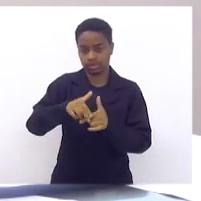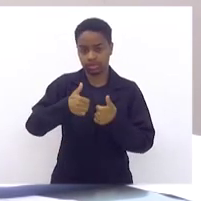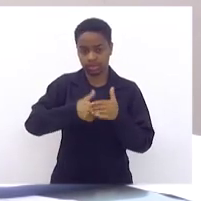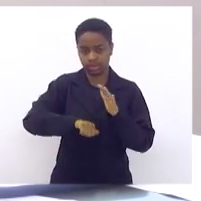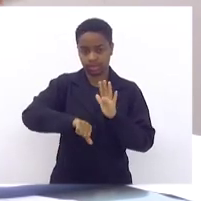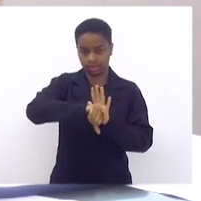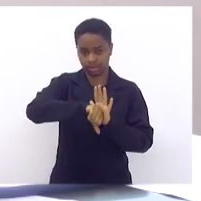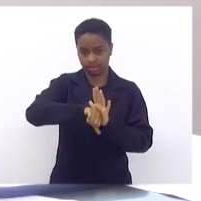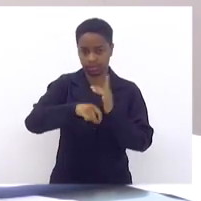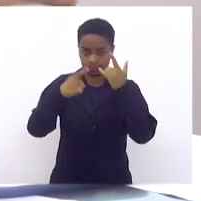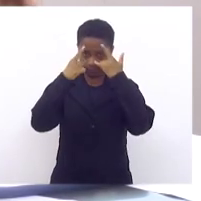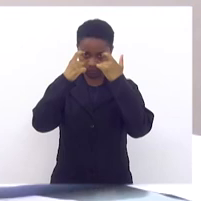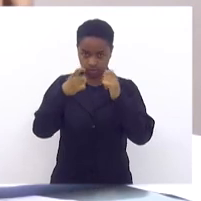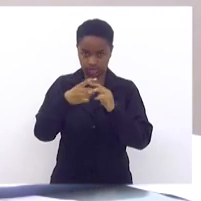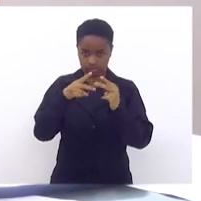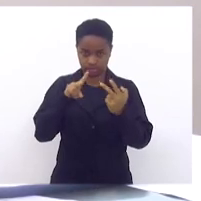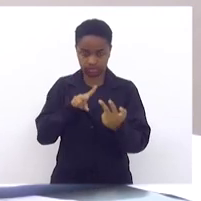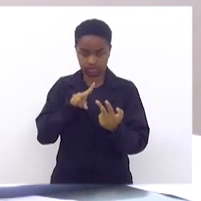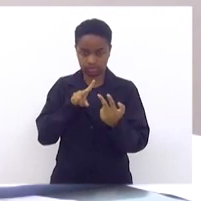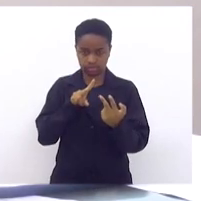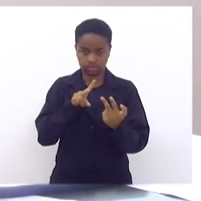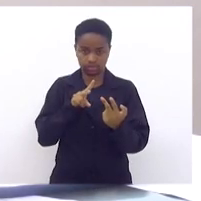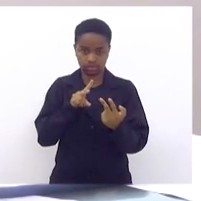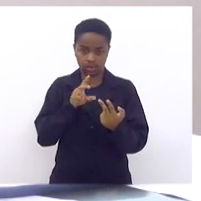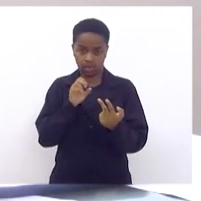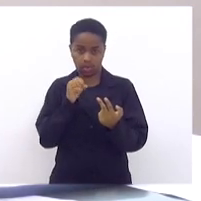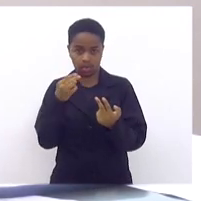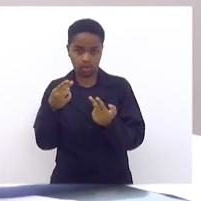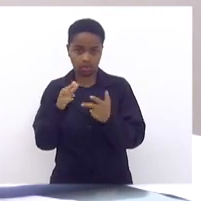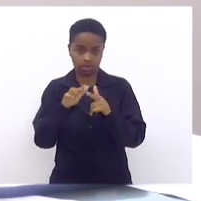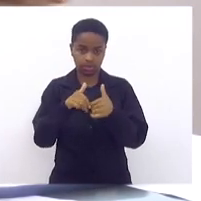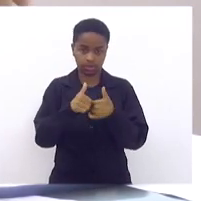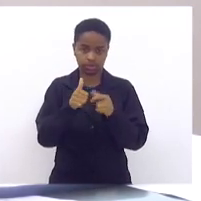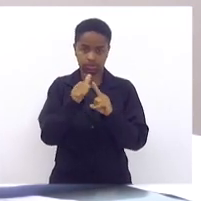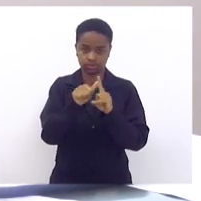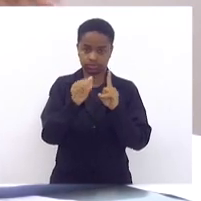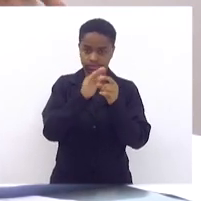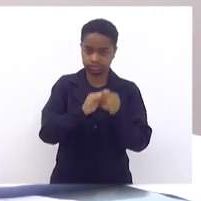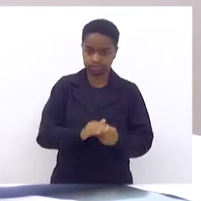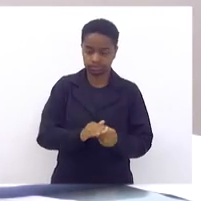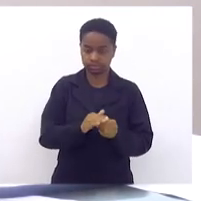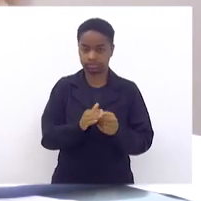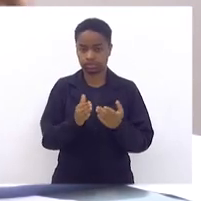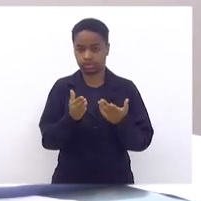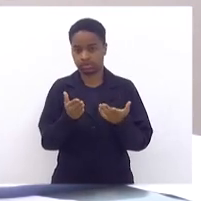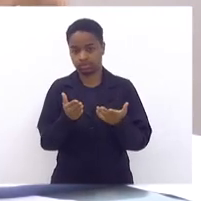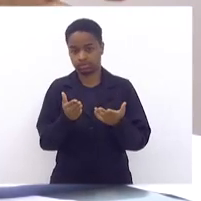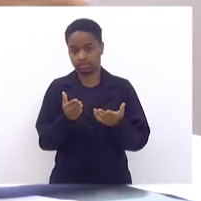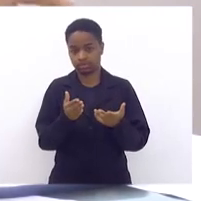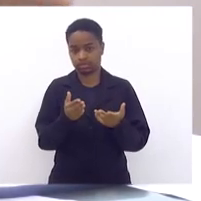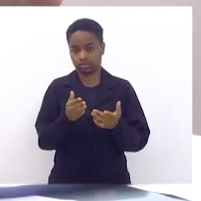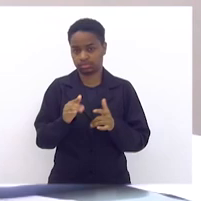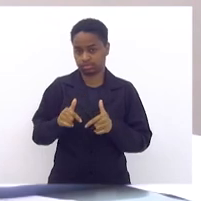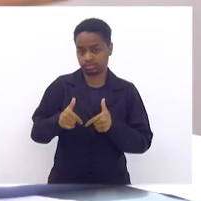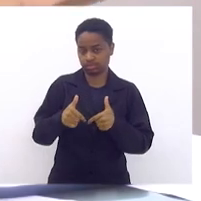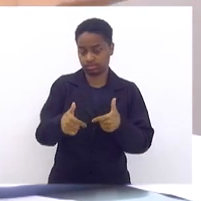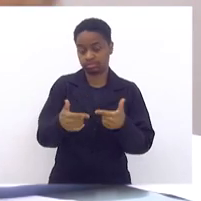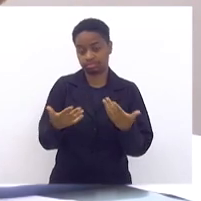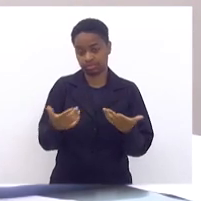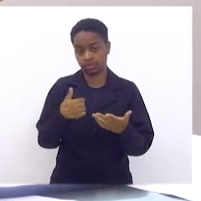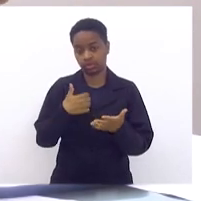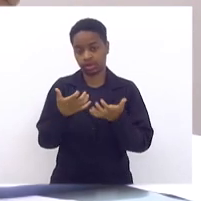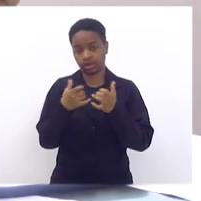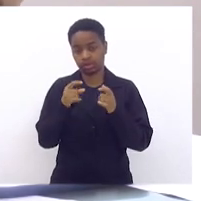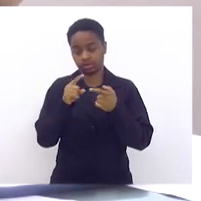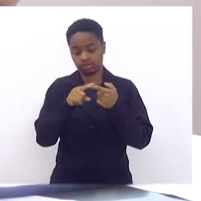de violência cibernética, pela sua misoginia colocada em prática? Então, queria colocar